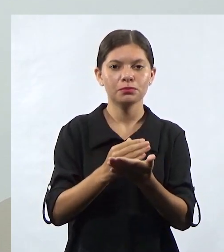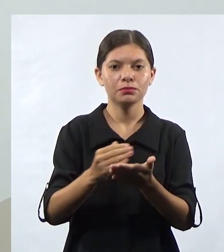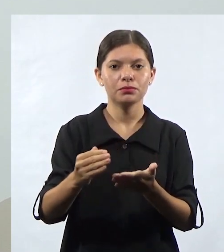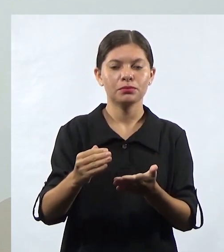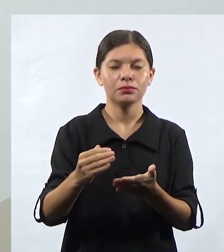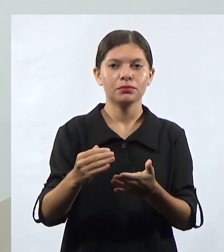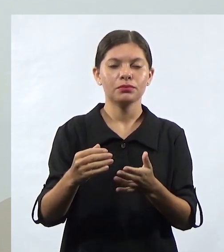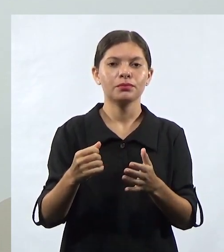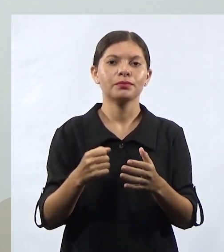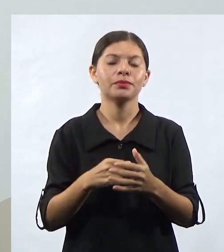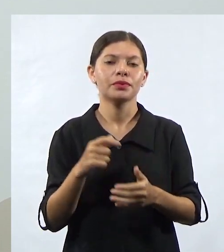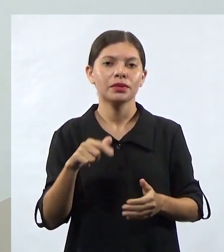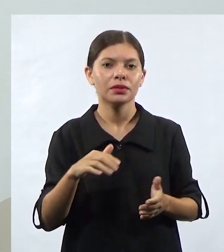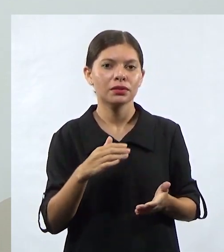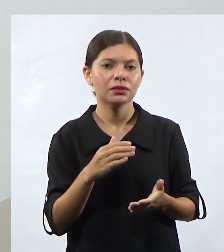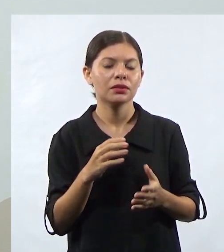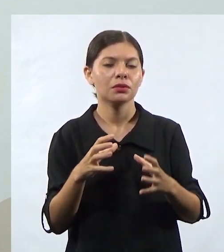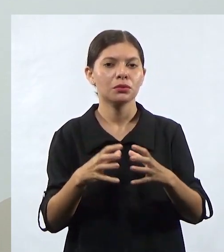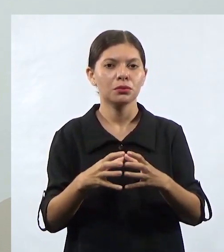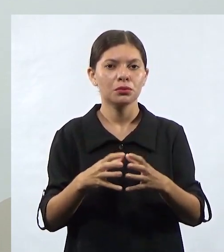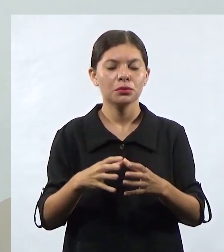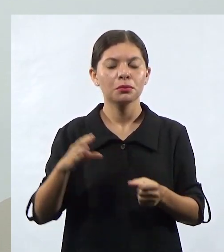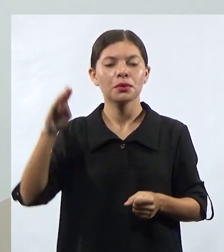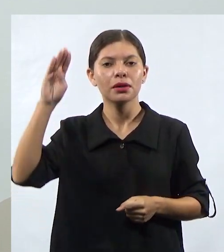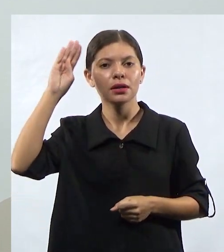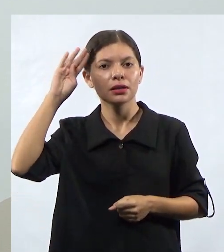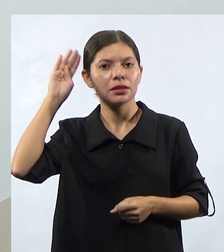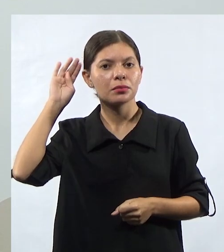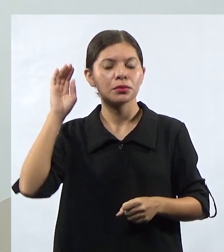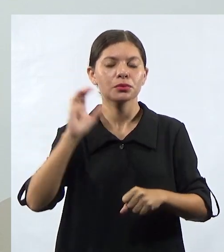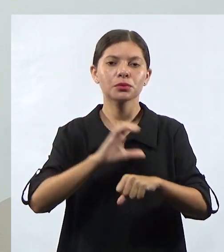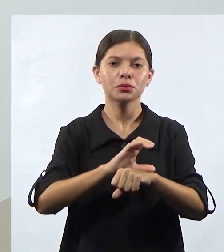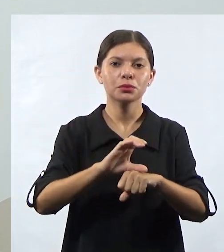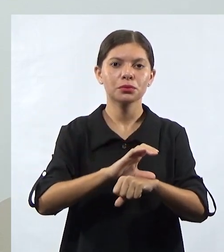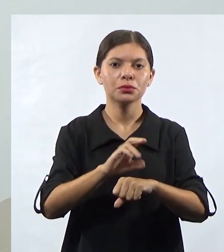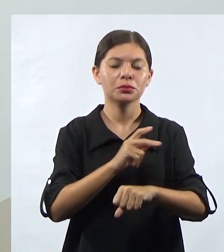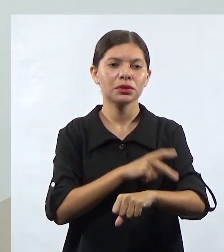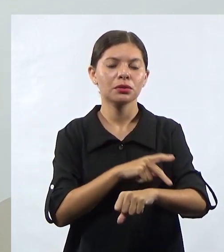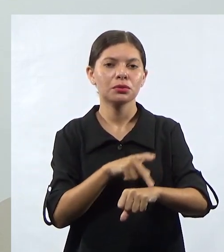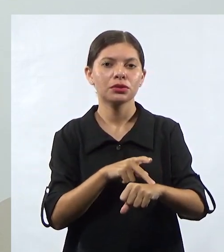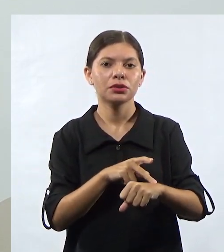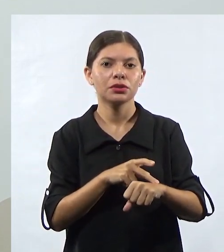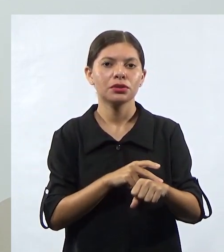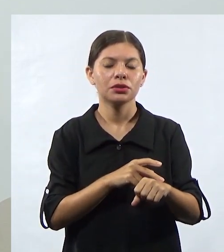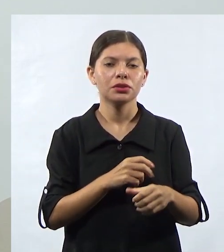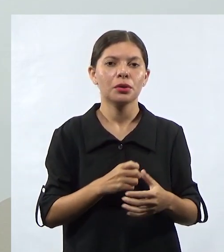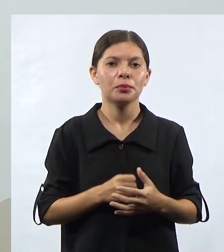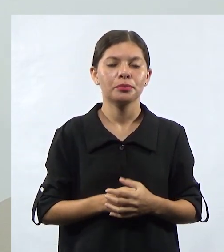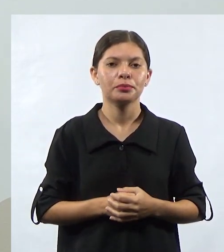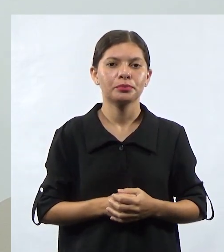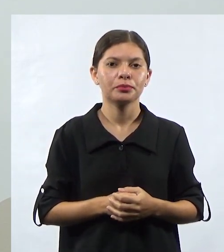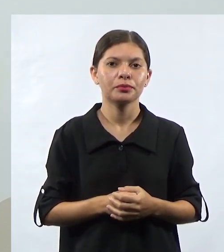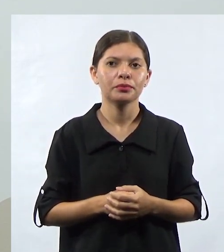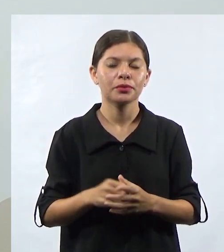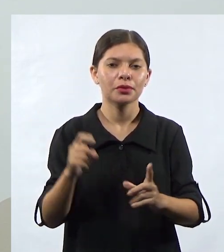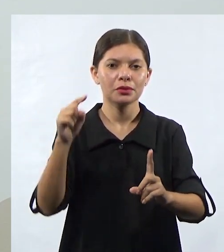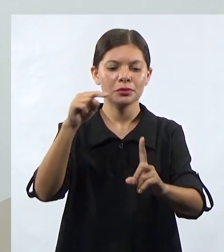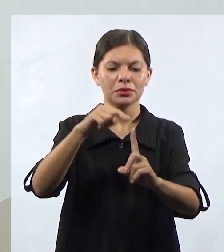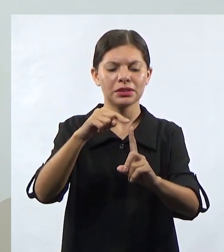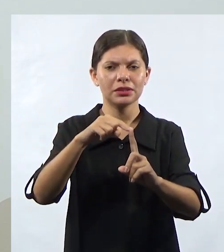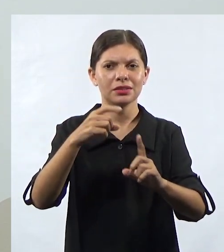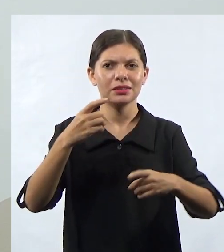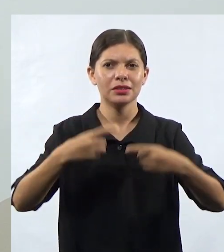é o grupo, nós somos acadêmicos do curso de pedagogia, nosso objetivo é fazer, né, discutir